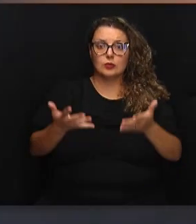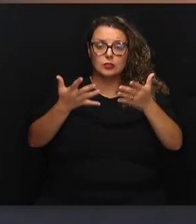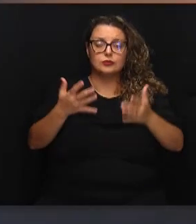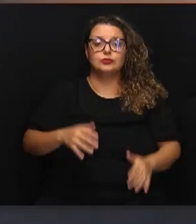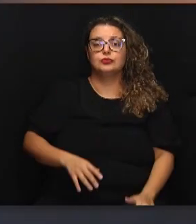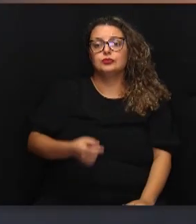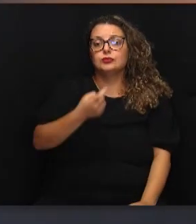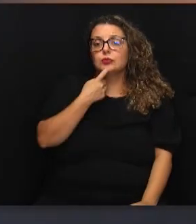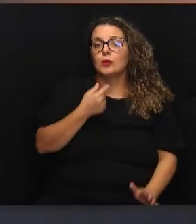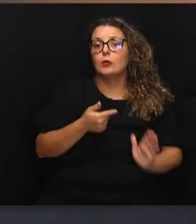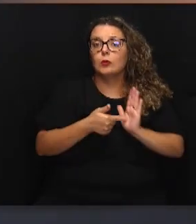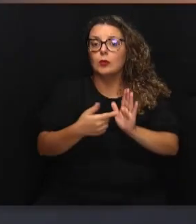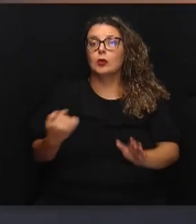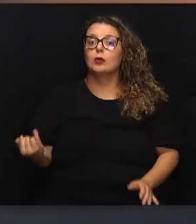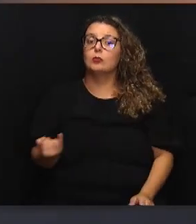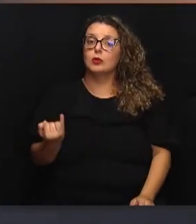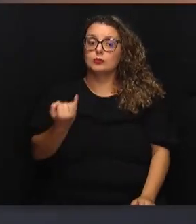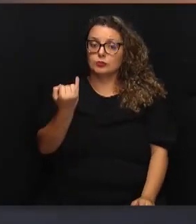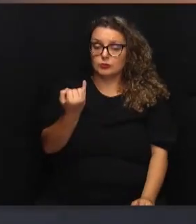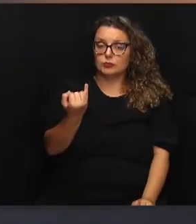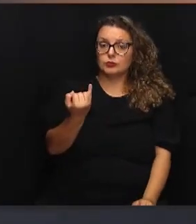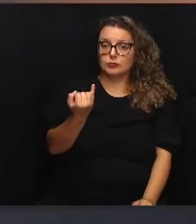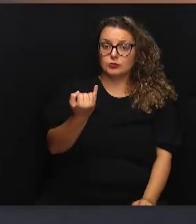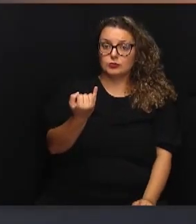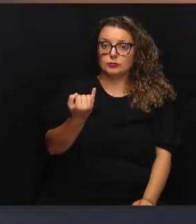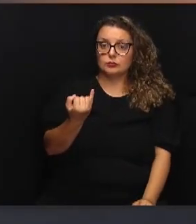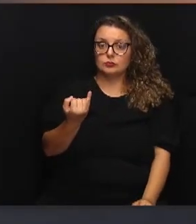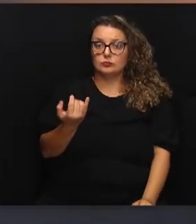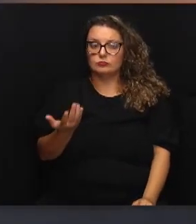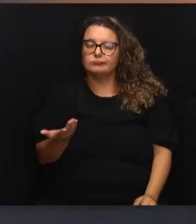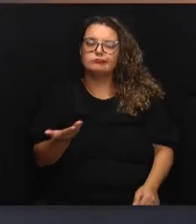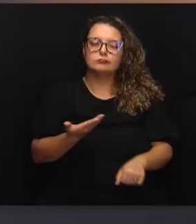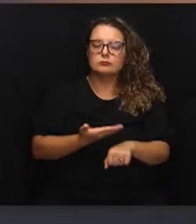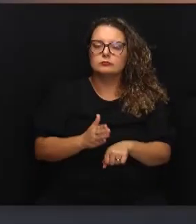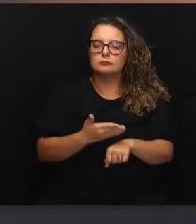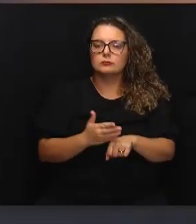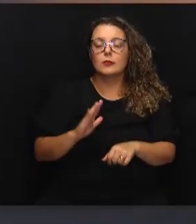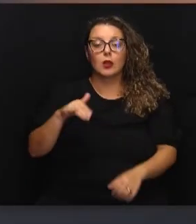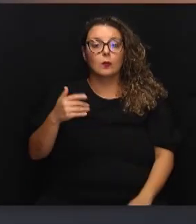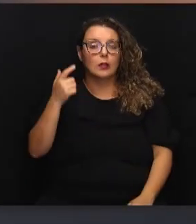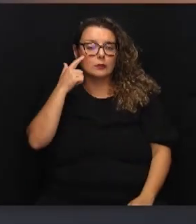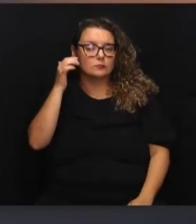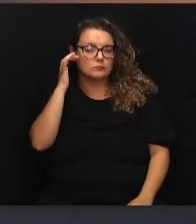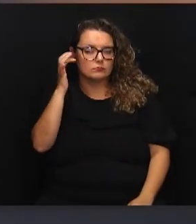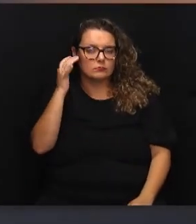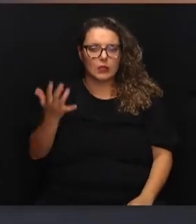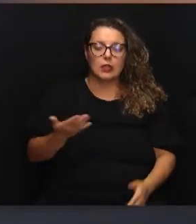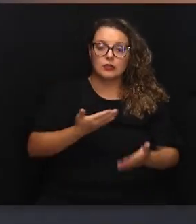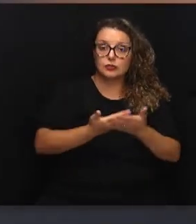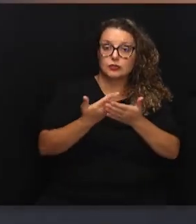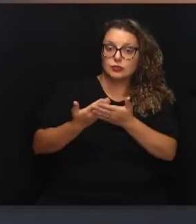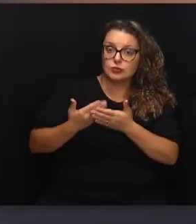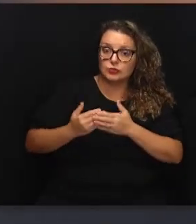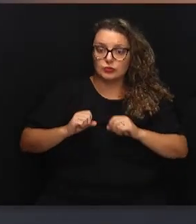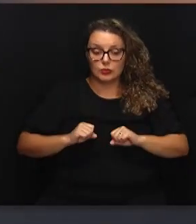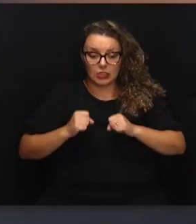demonstram aí um importante ensaio, né, mesmo, né, quando a gente pensa em estudar, em se